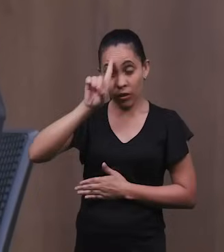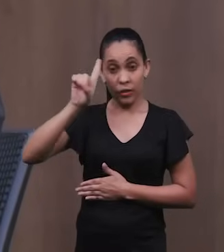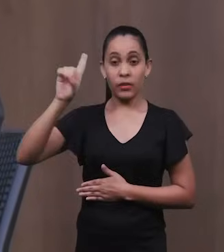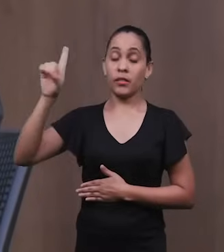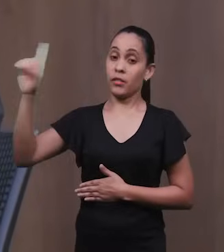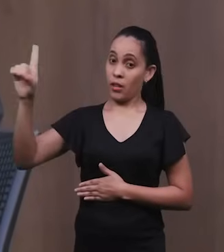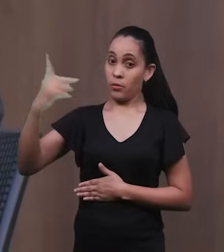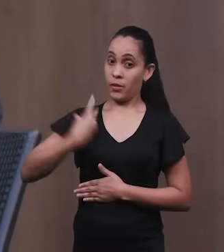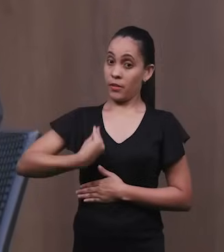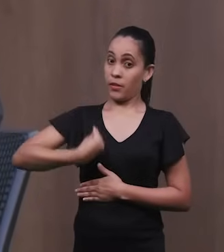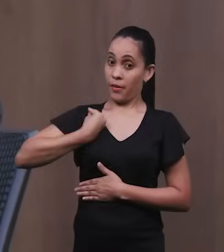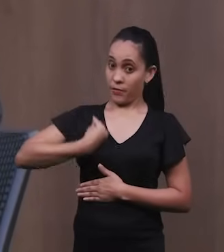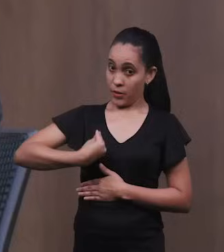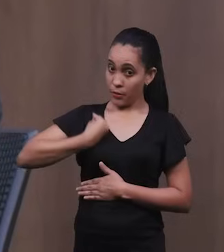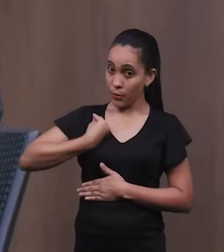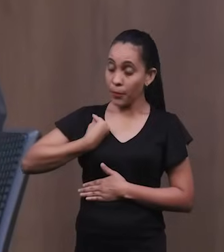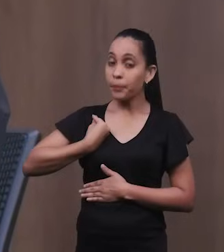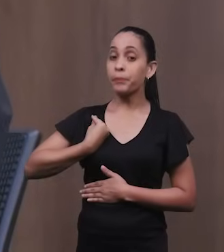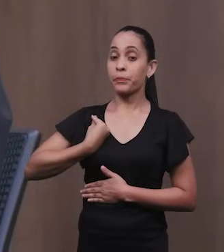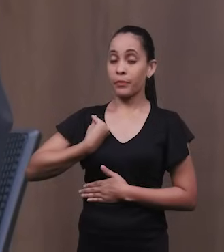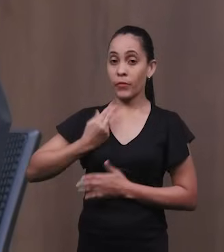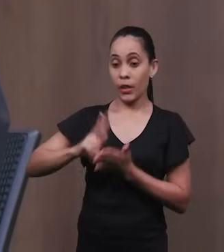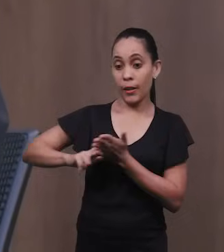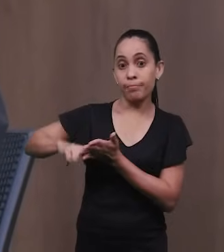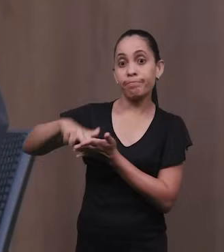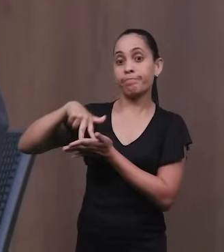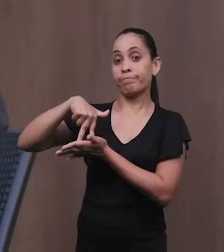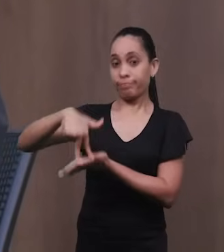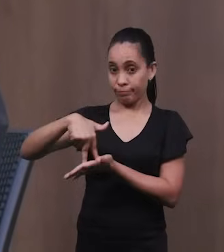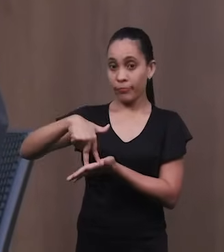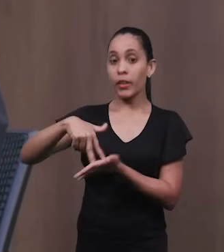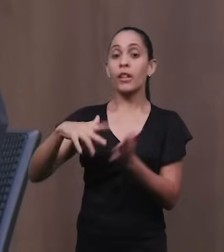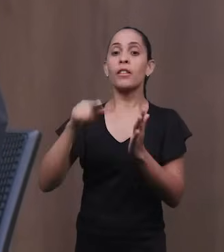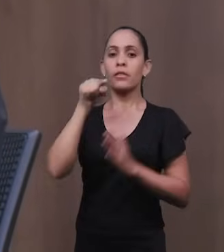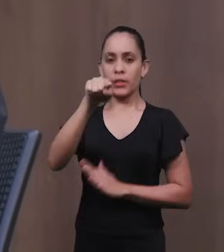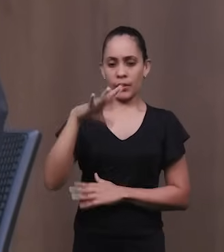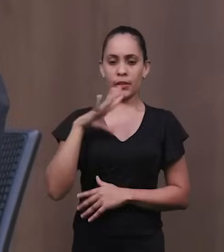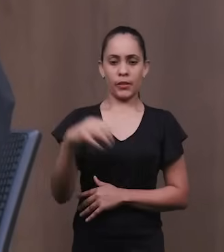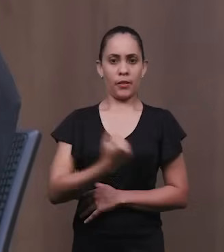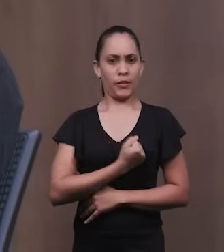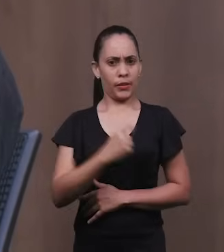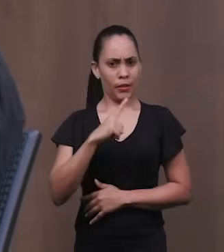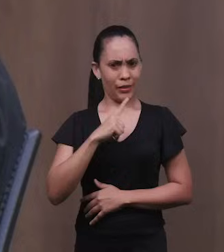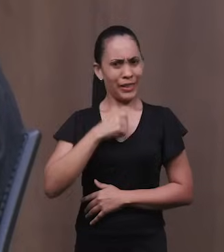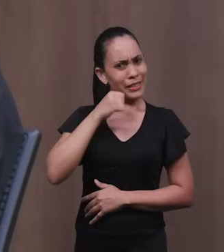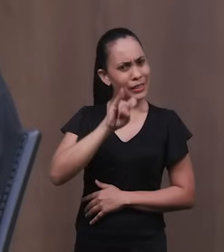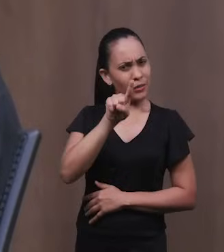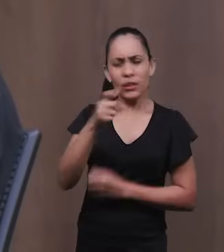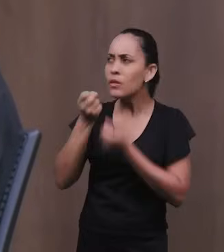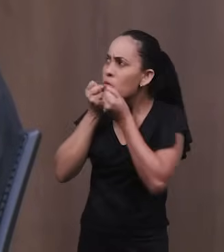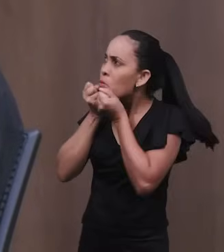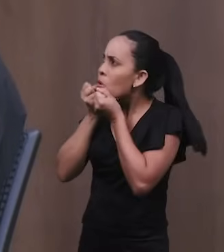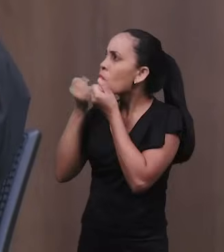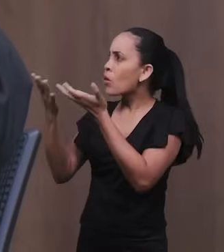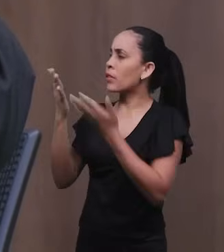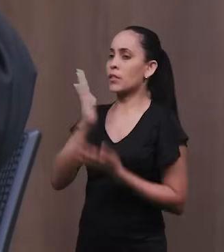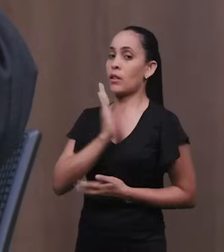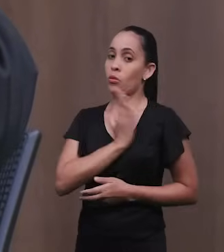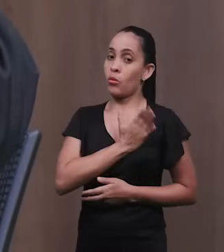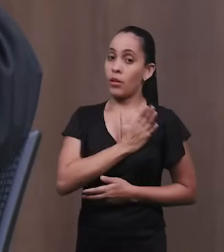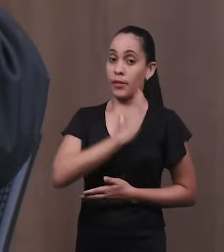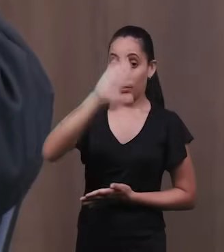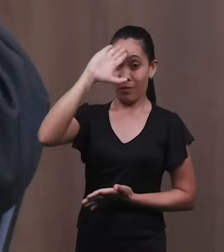o ressuscitou dos mortos, serás salvo. Então, com sua boca confessar e com